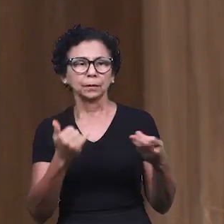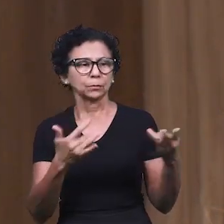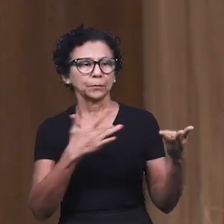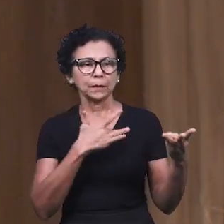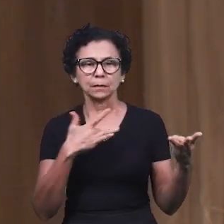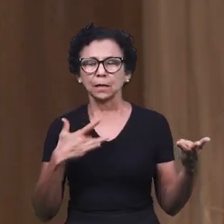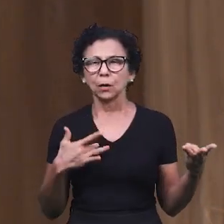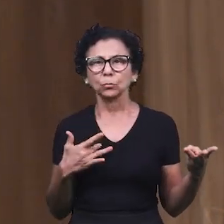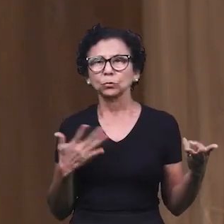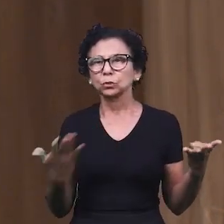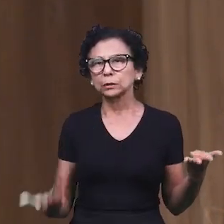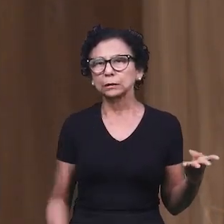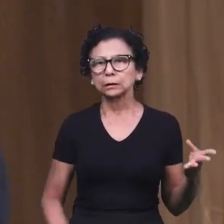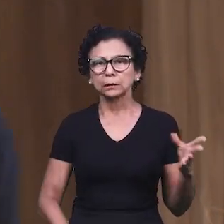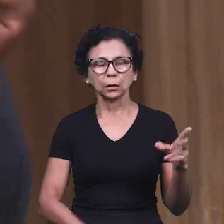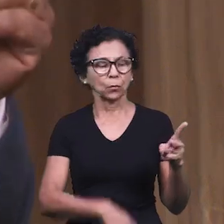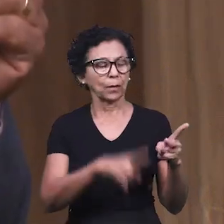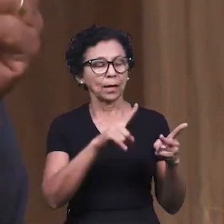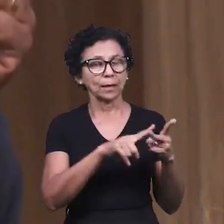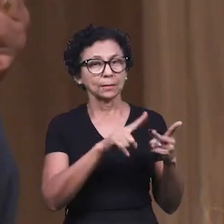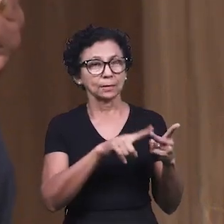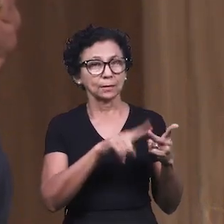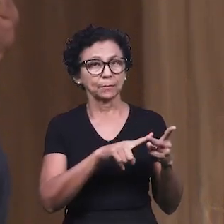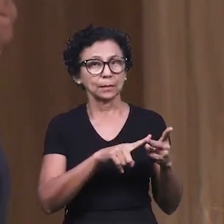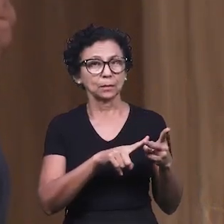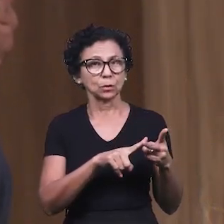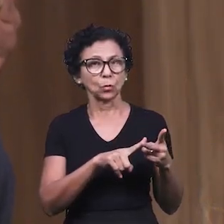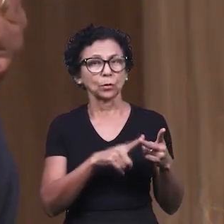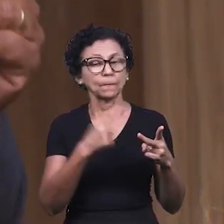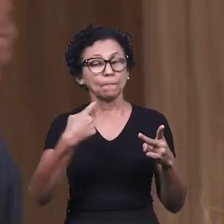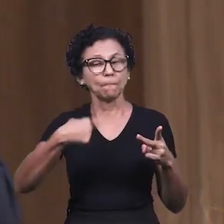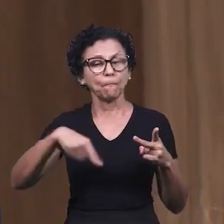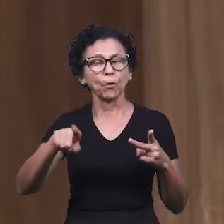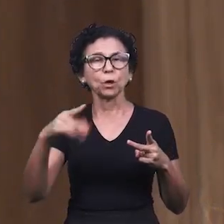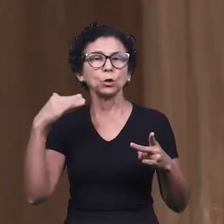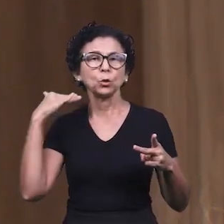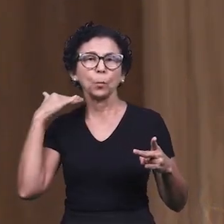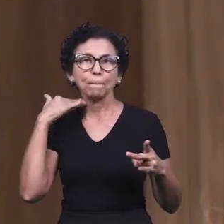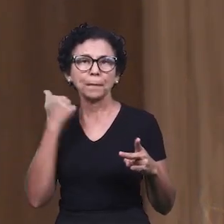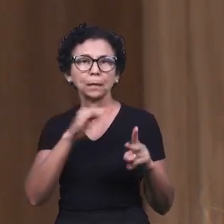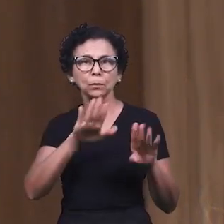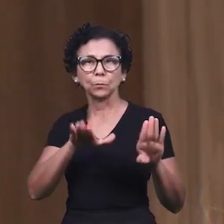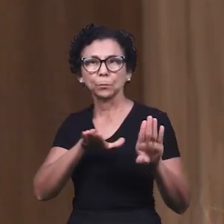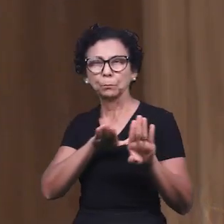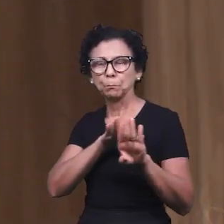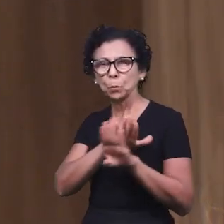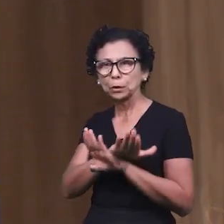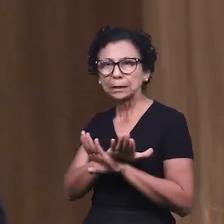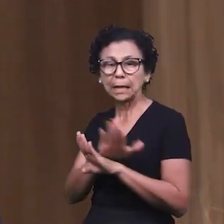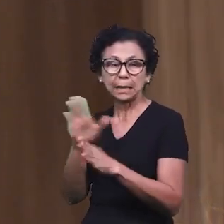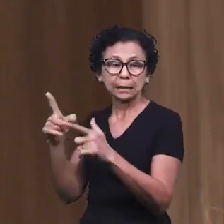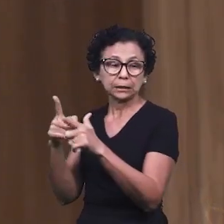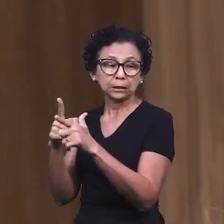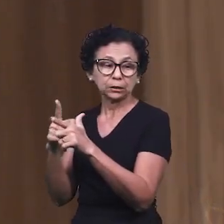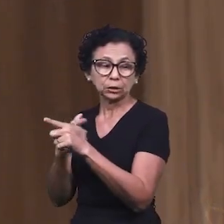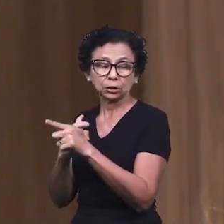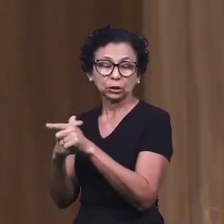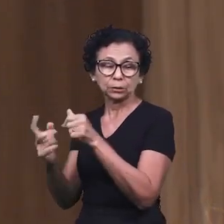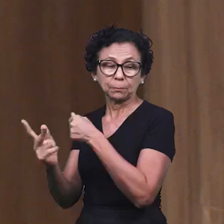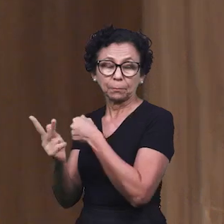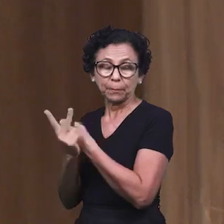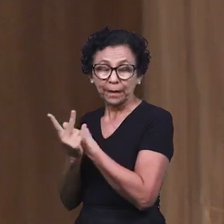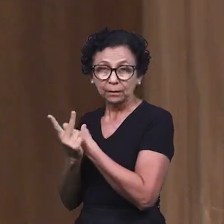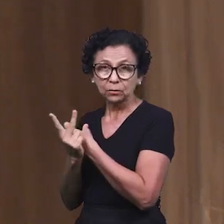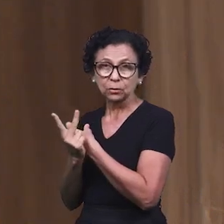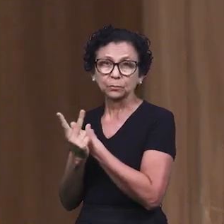e será estendido um financiamento de até 60 meses. 5 anos para pagar. Então